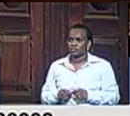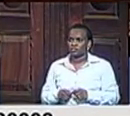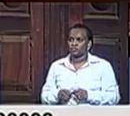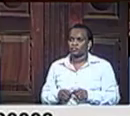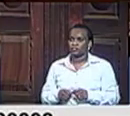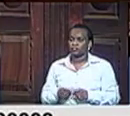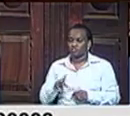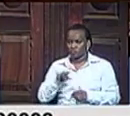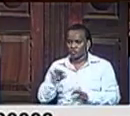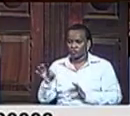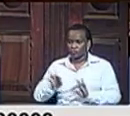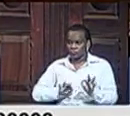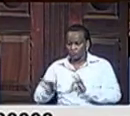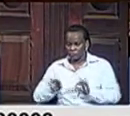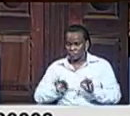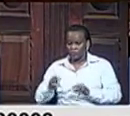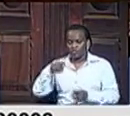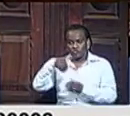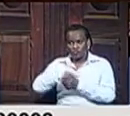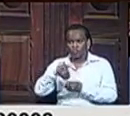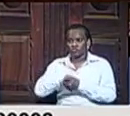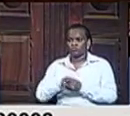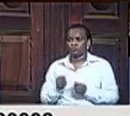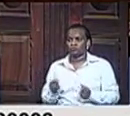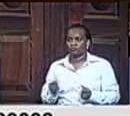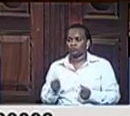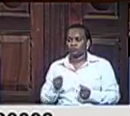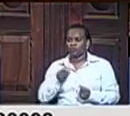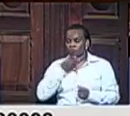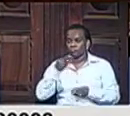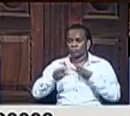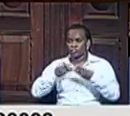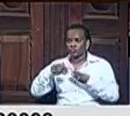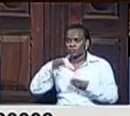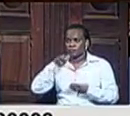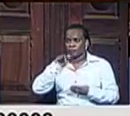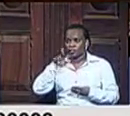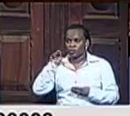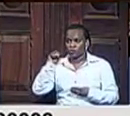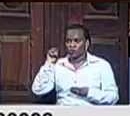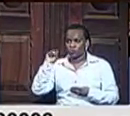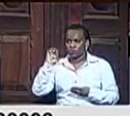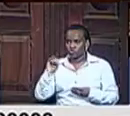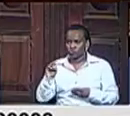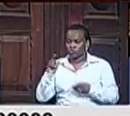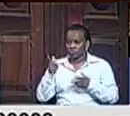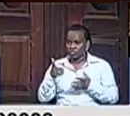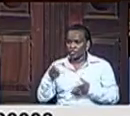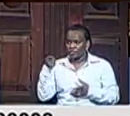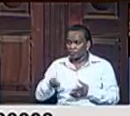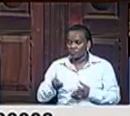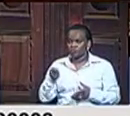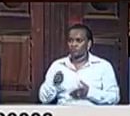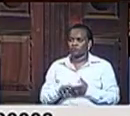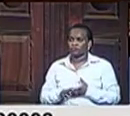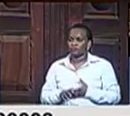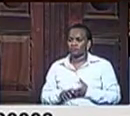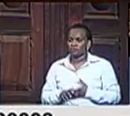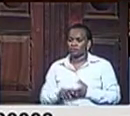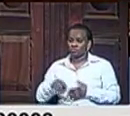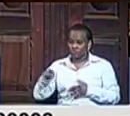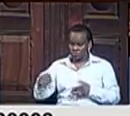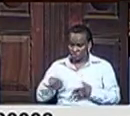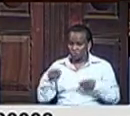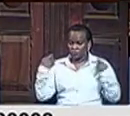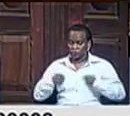que pretende, com este voto, o ministro Barroso pavimentar o caminho. E